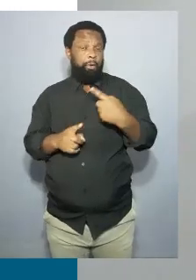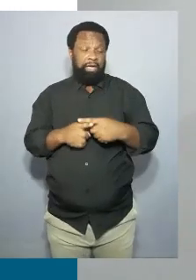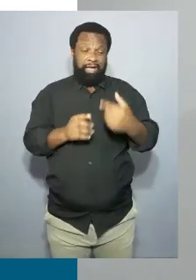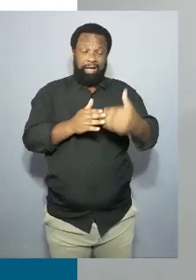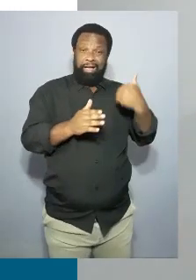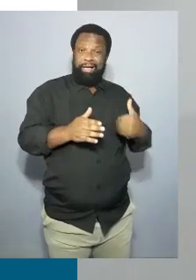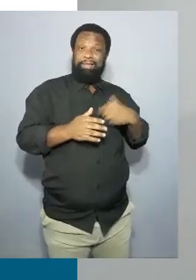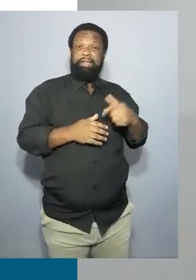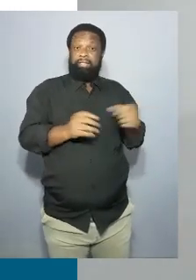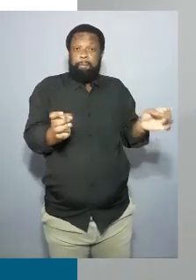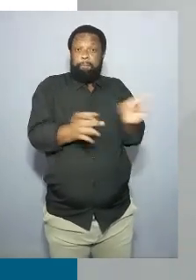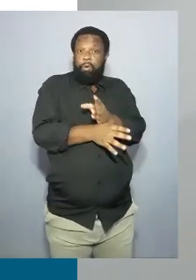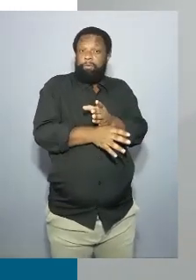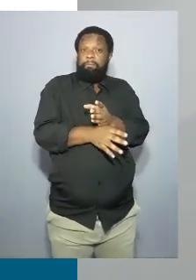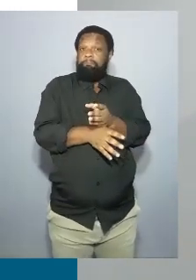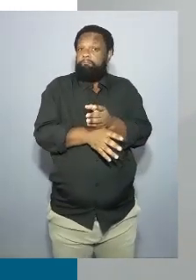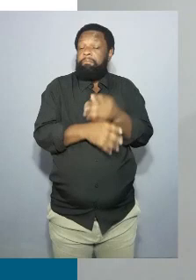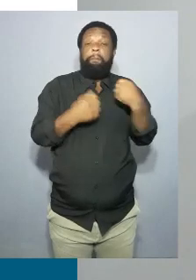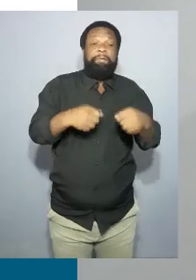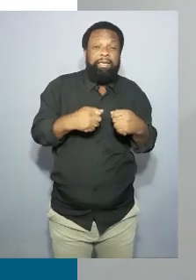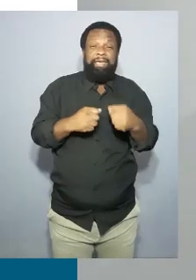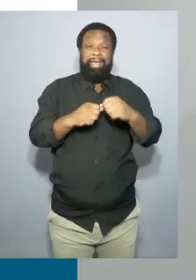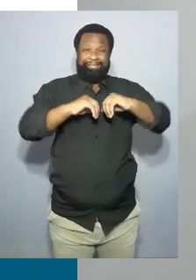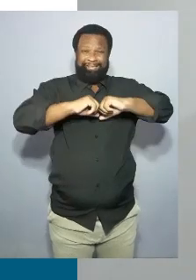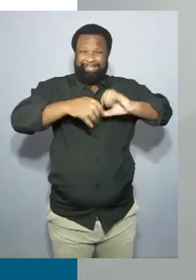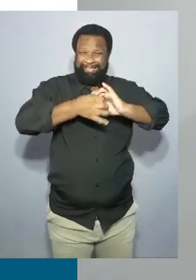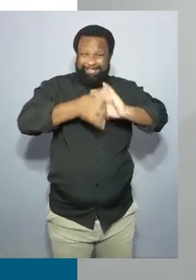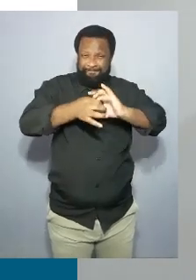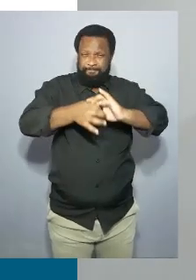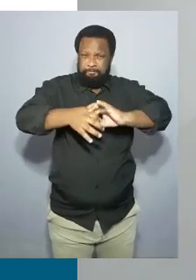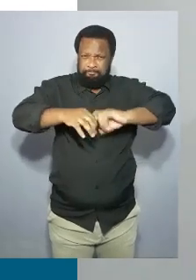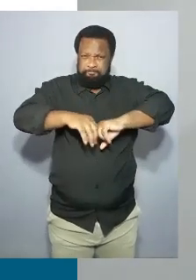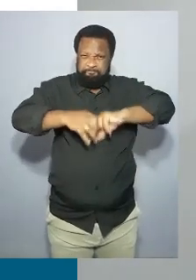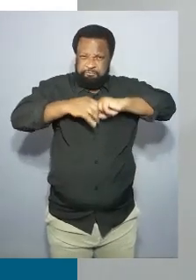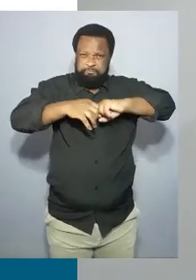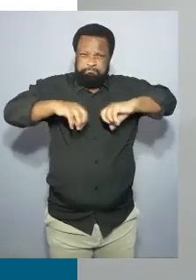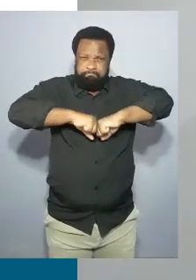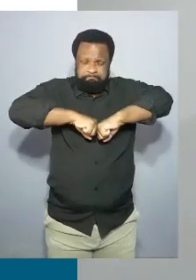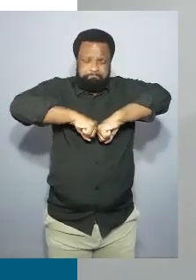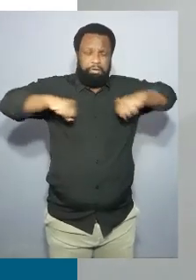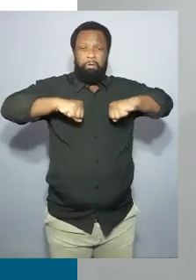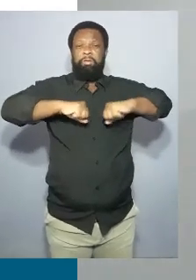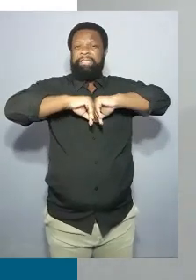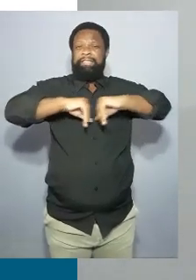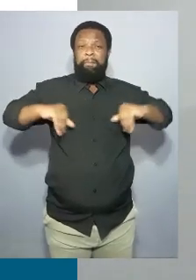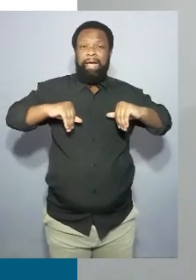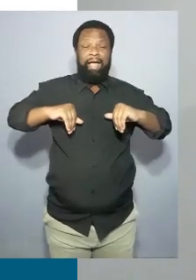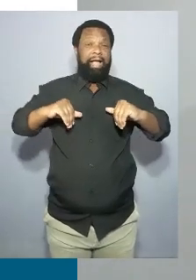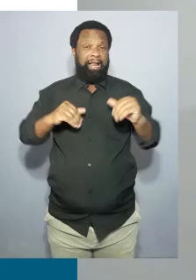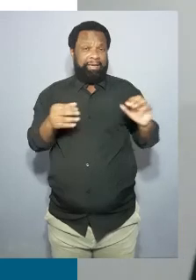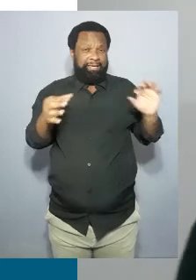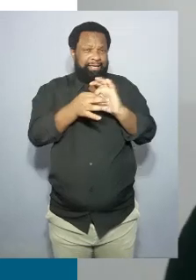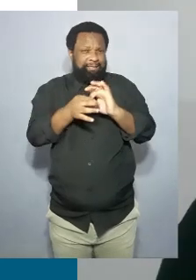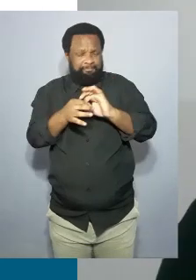era muito estável. Então, para você romper com essas atrações, para você quebrar essas